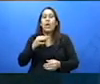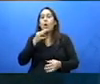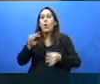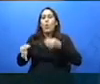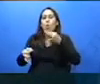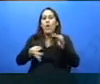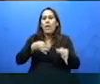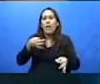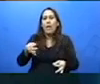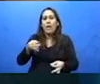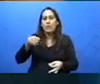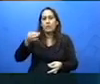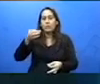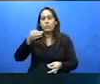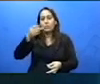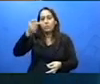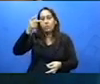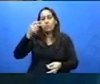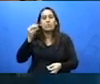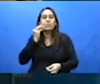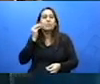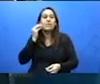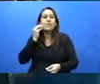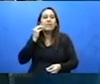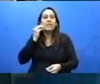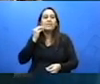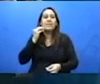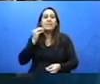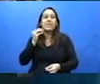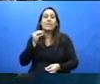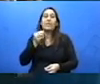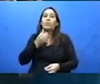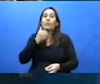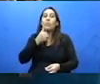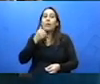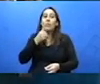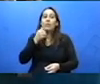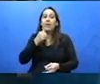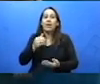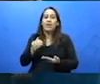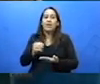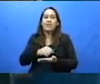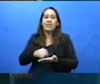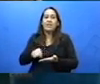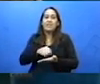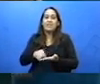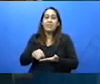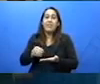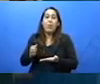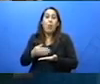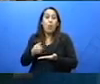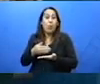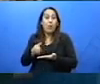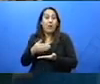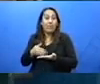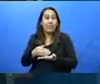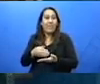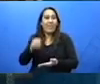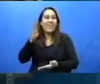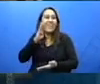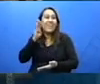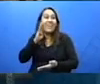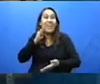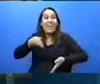de experiência pessoal escrita por uma autora de livros. E essa autora de livros, sabe como? Que legal,